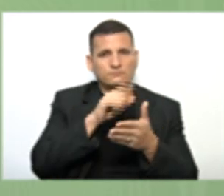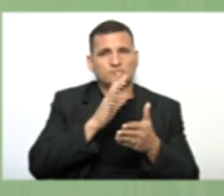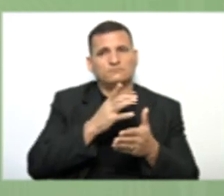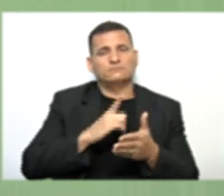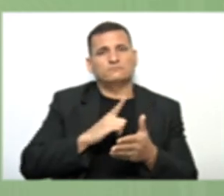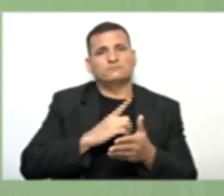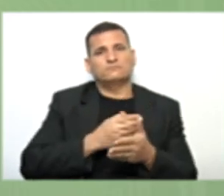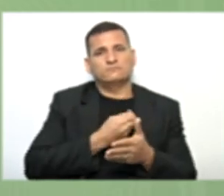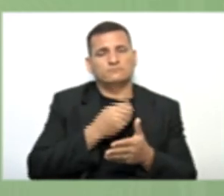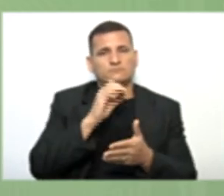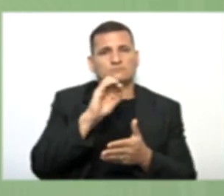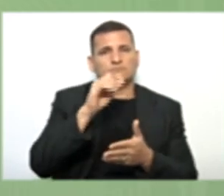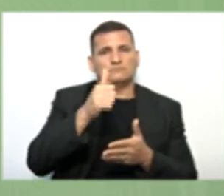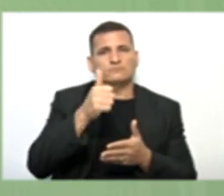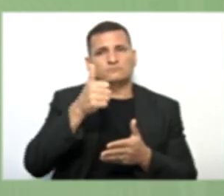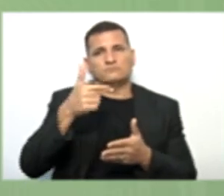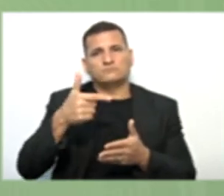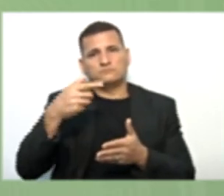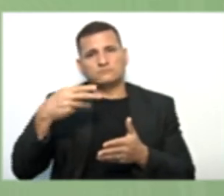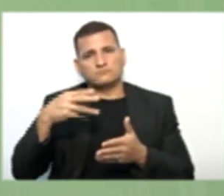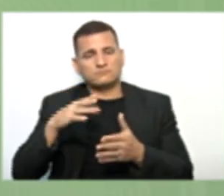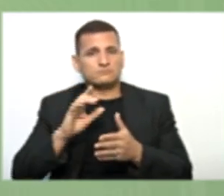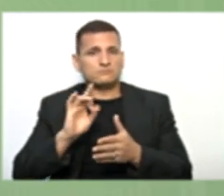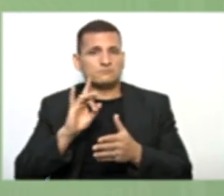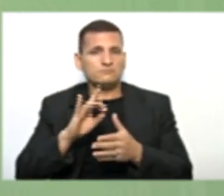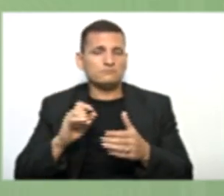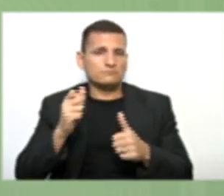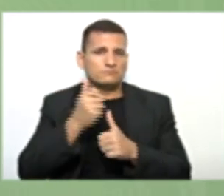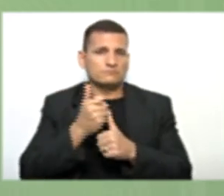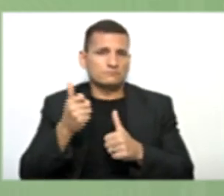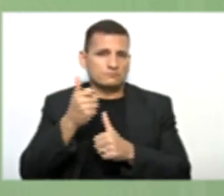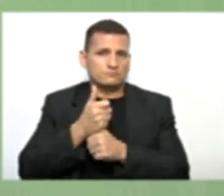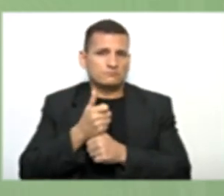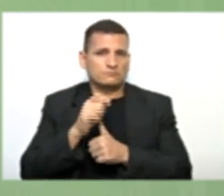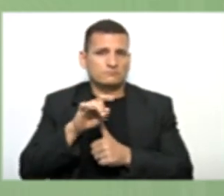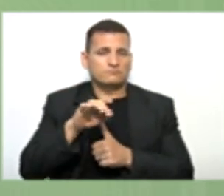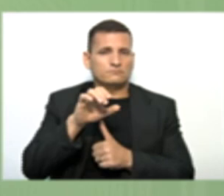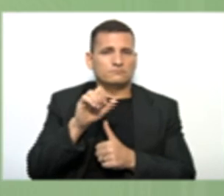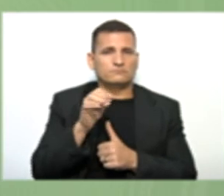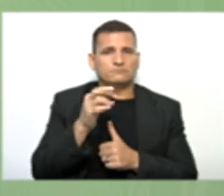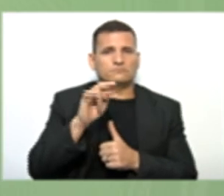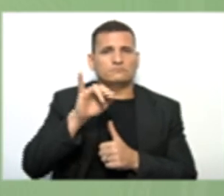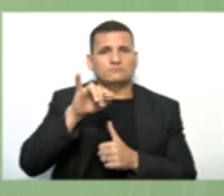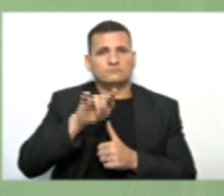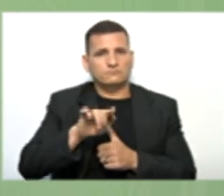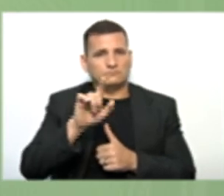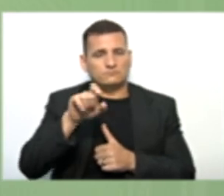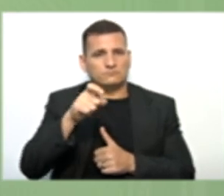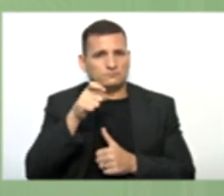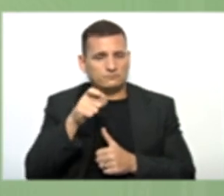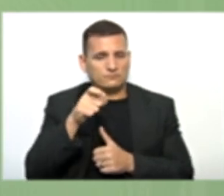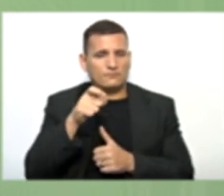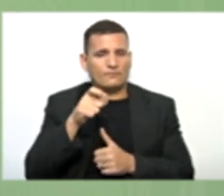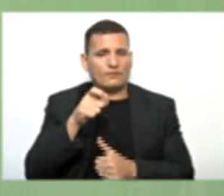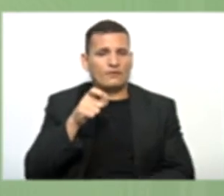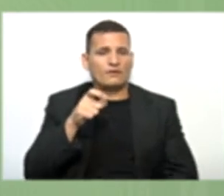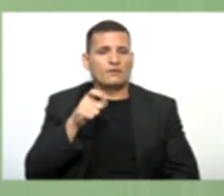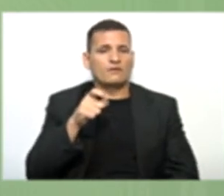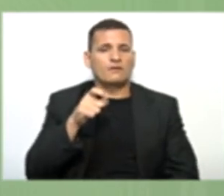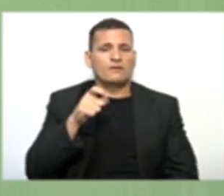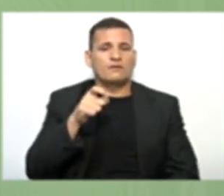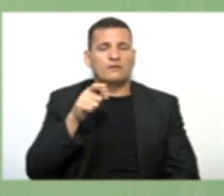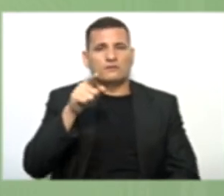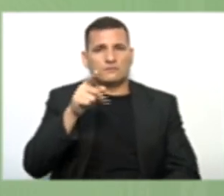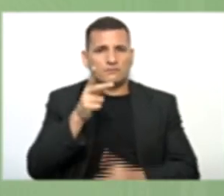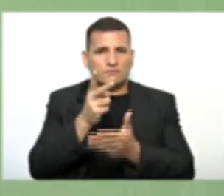tá? 0, 1, 2, ela já existe. Eu tenho que substituir essa posição por uma string, que é o meu X. essa